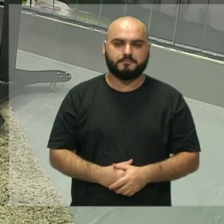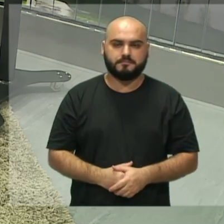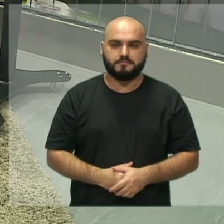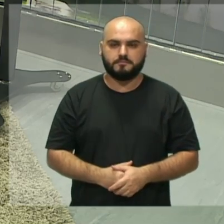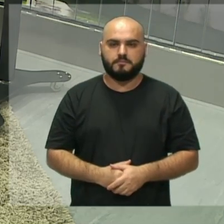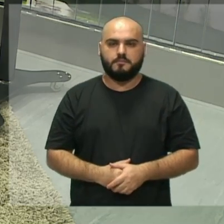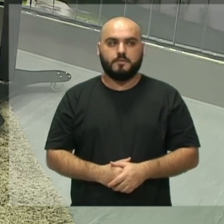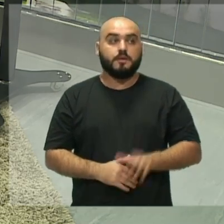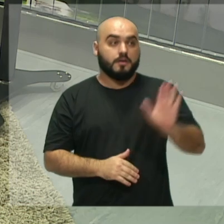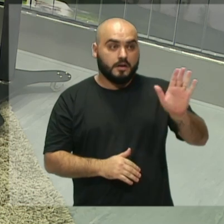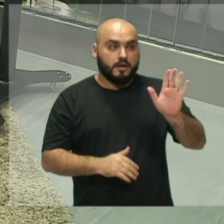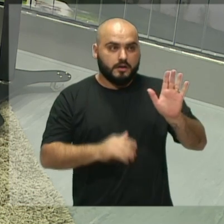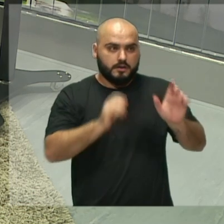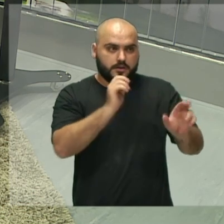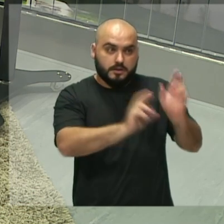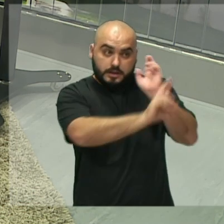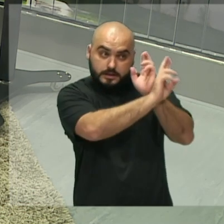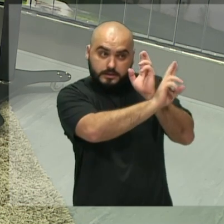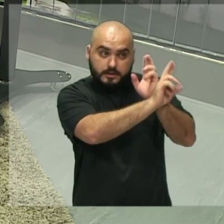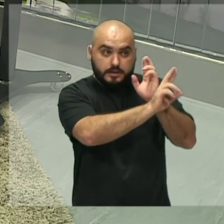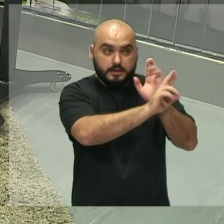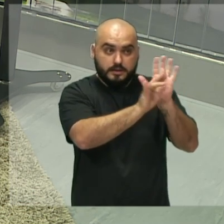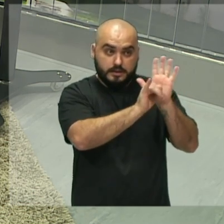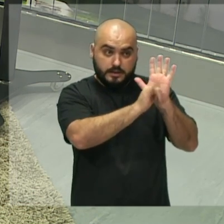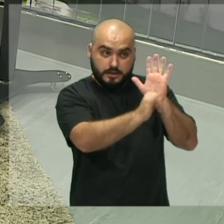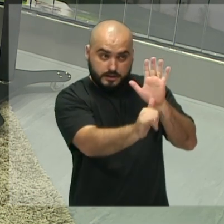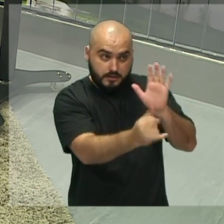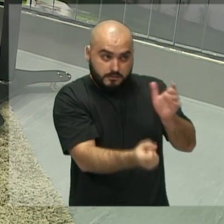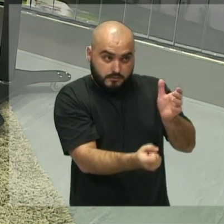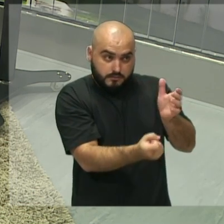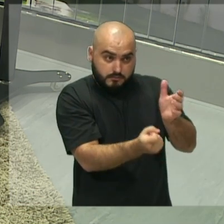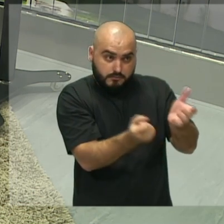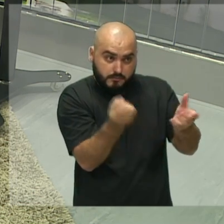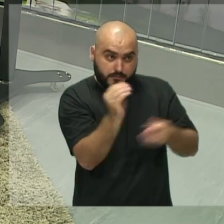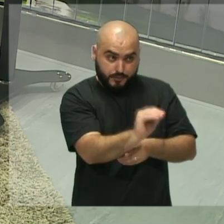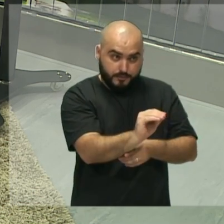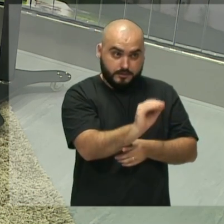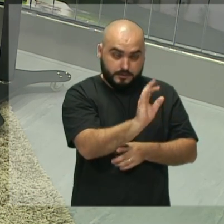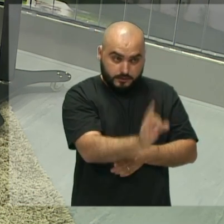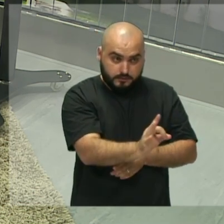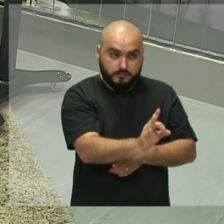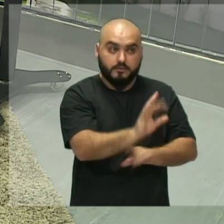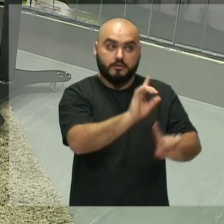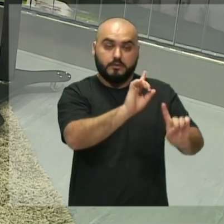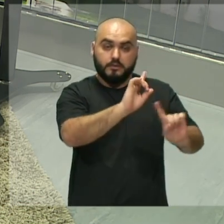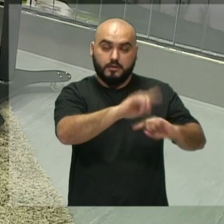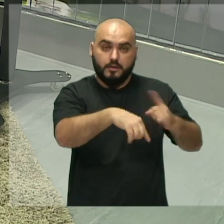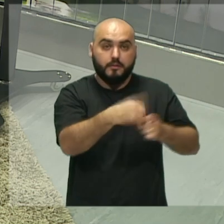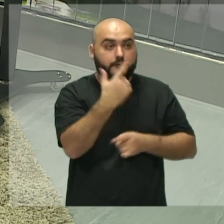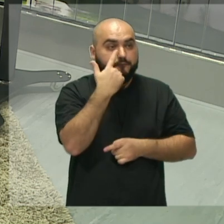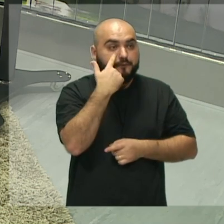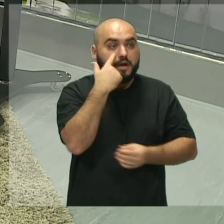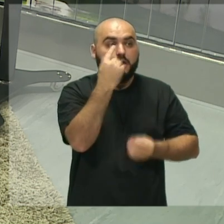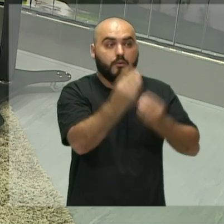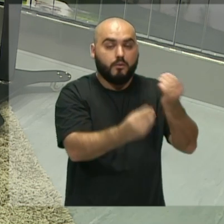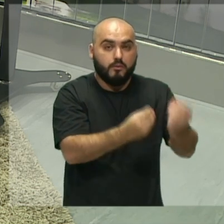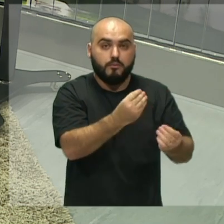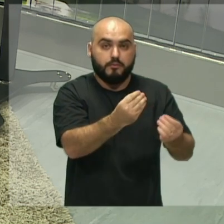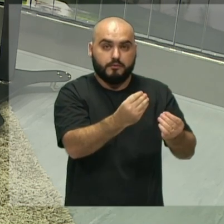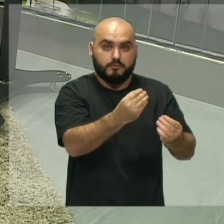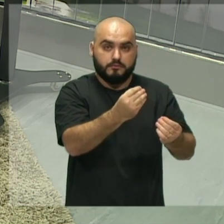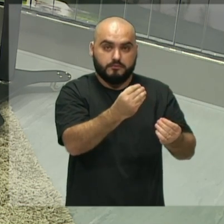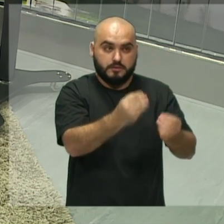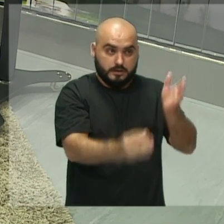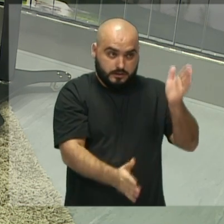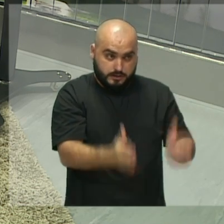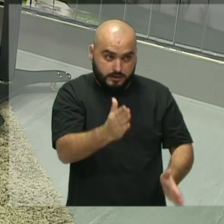publicação do edital e também depois como que ele vai funcionar até para poder atender a necessidade dos